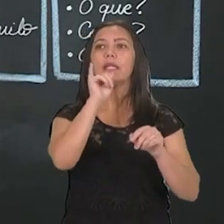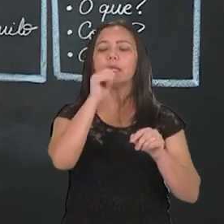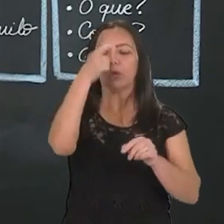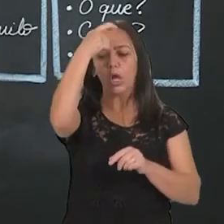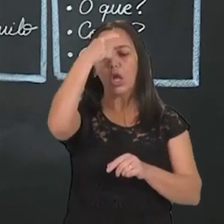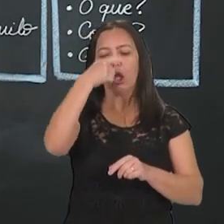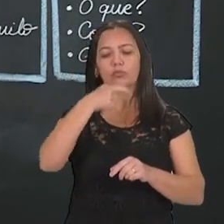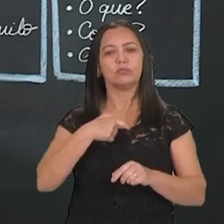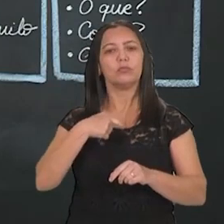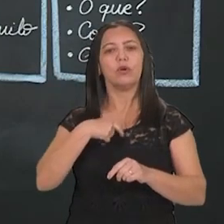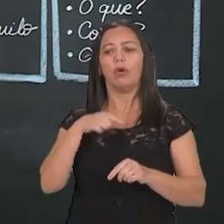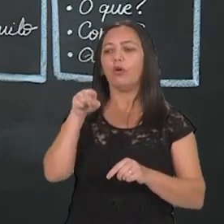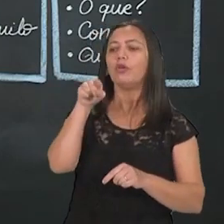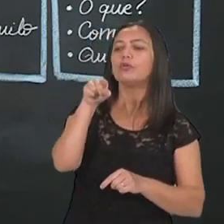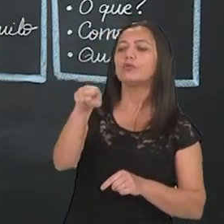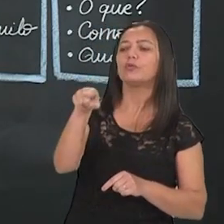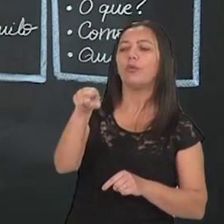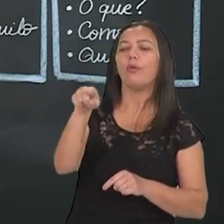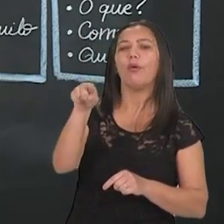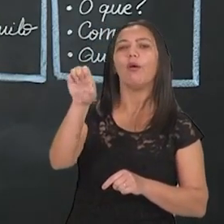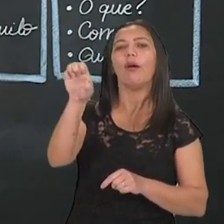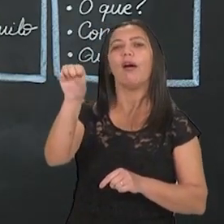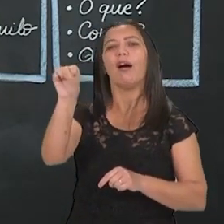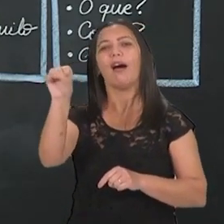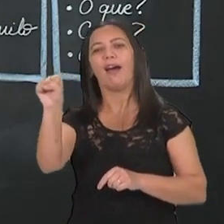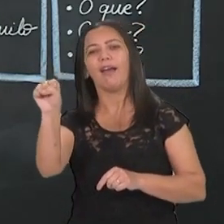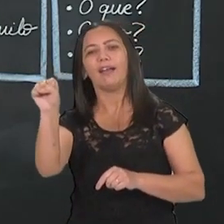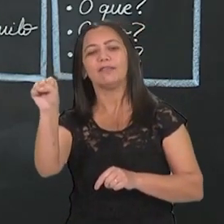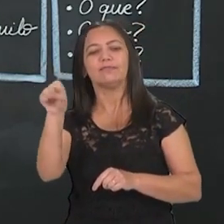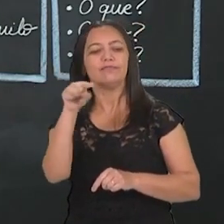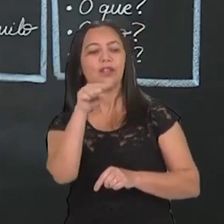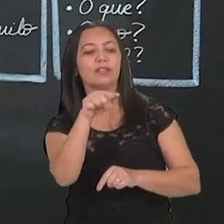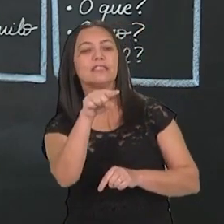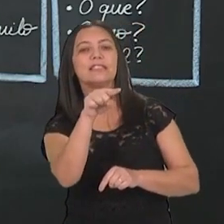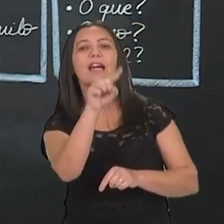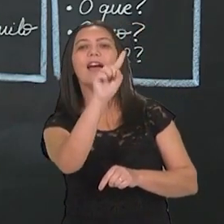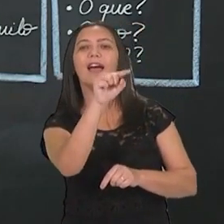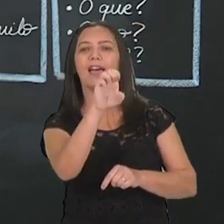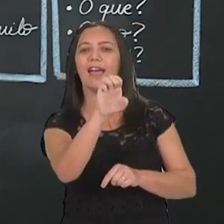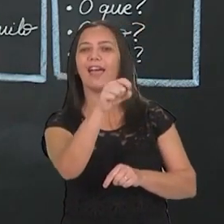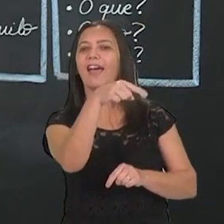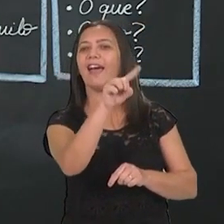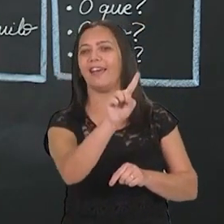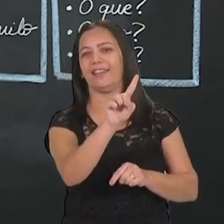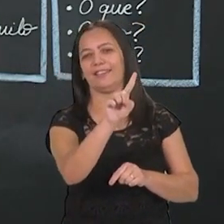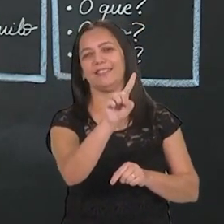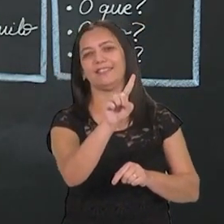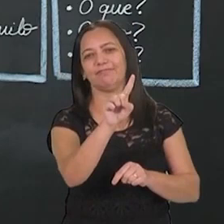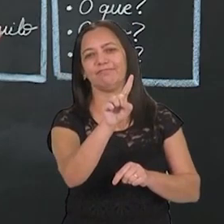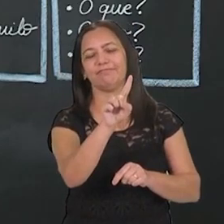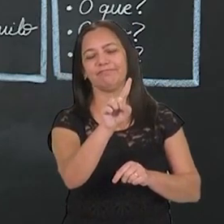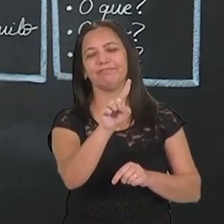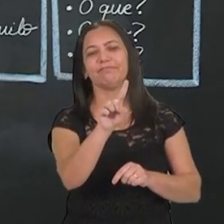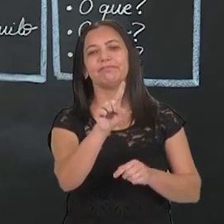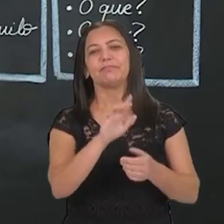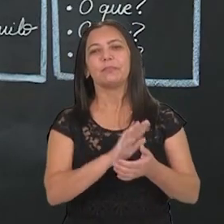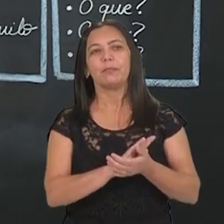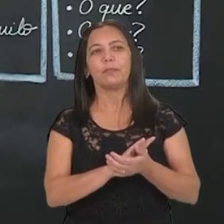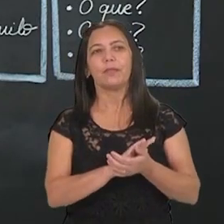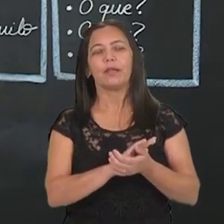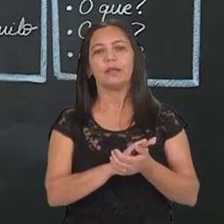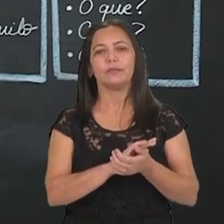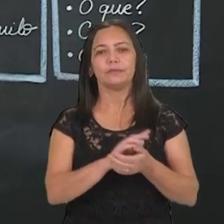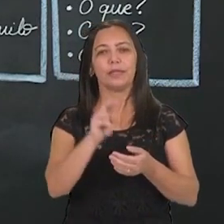digo eu sou, tu és, mas com você vira eu sou, você é. Então o você também puxa uma informalidade para outras